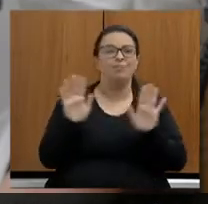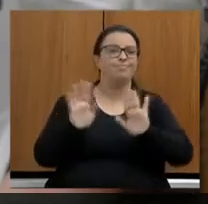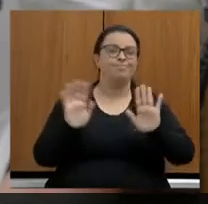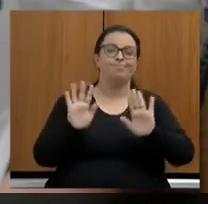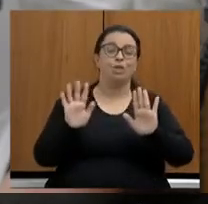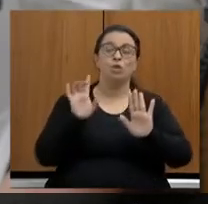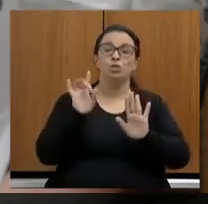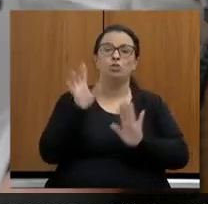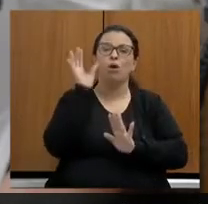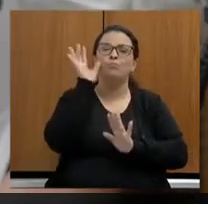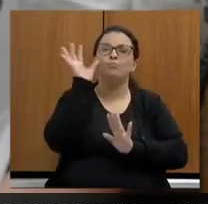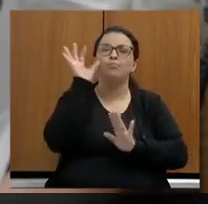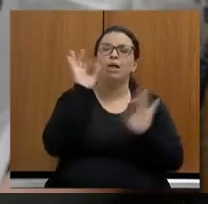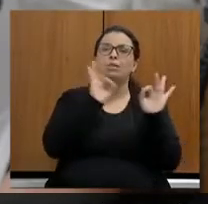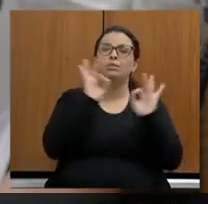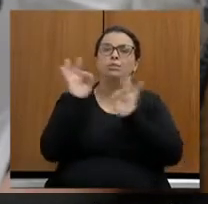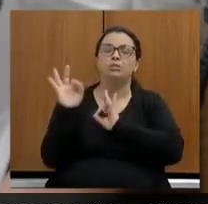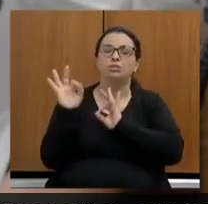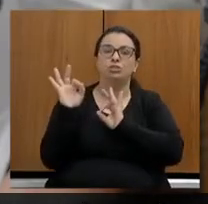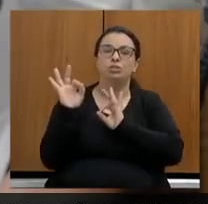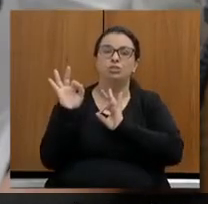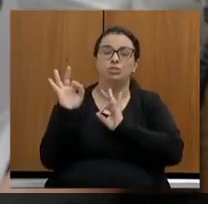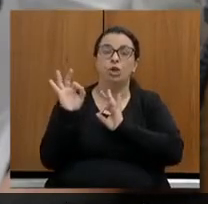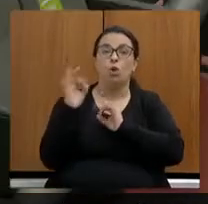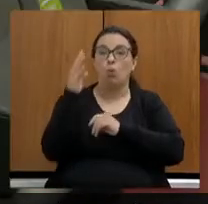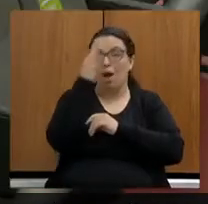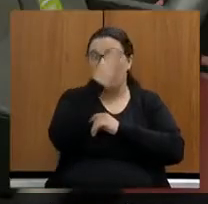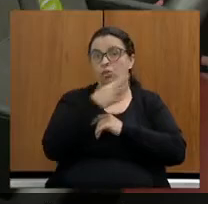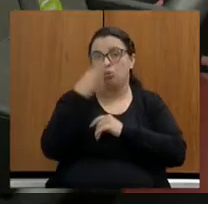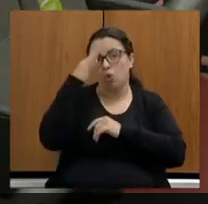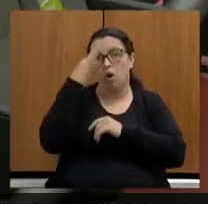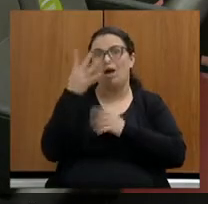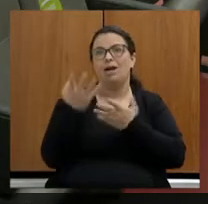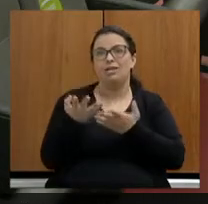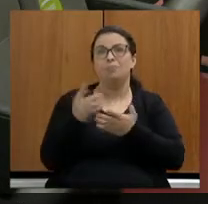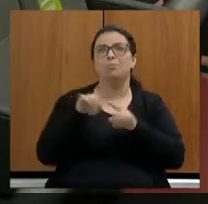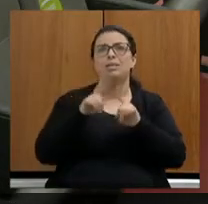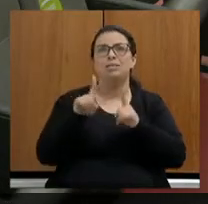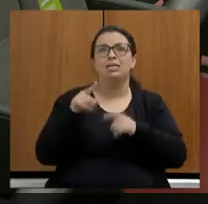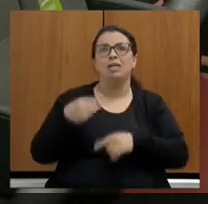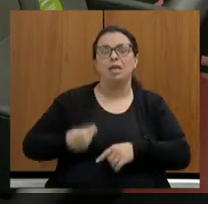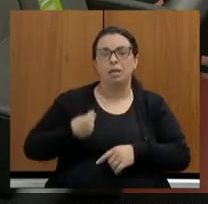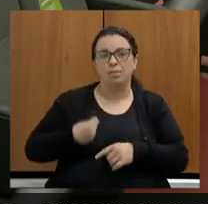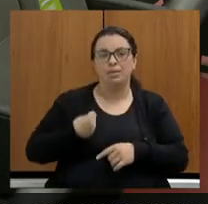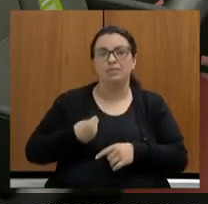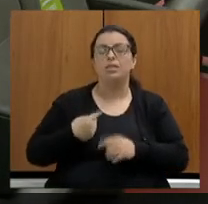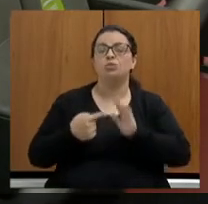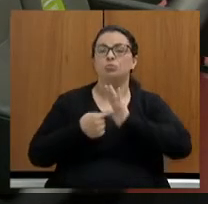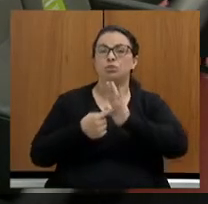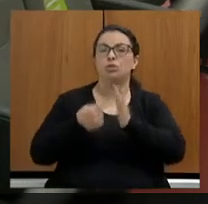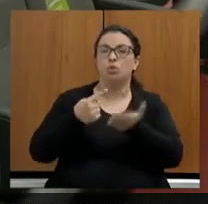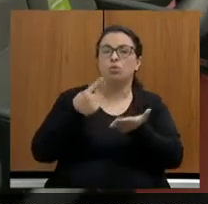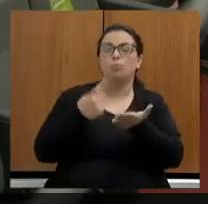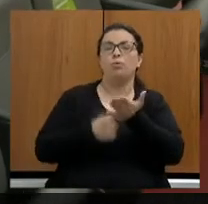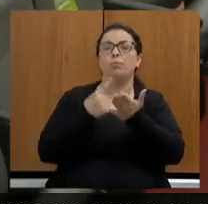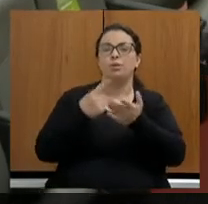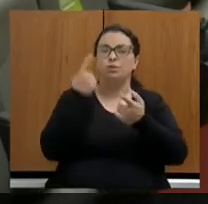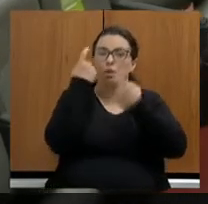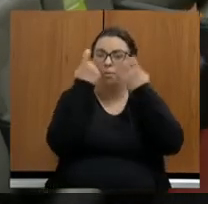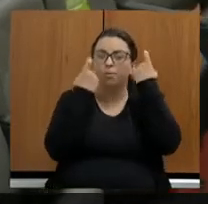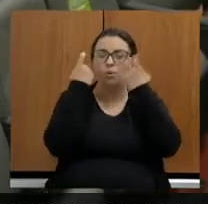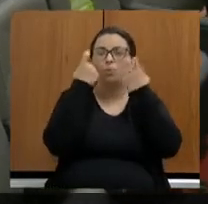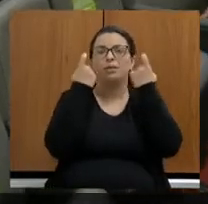uma tarefa fácil né sem direito a fala por quatro horas mas estiveram aqui demonstrando o compromisso e preocupação